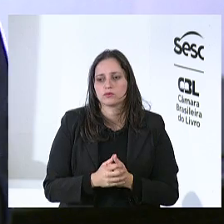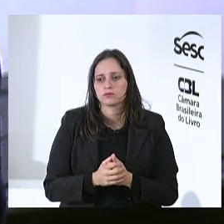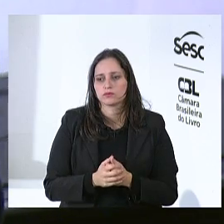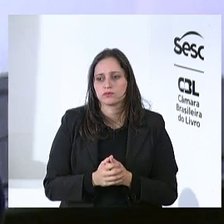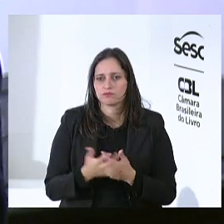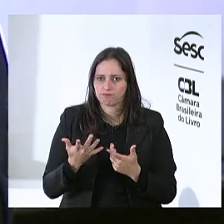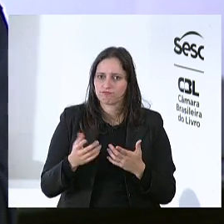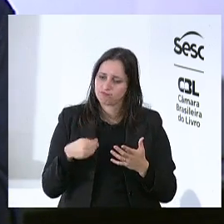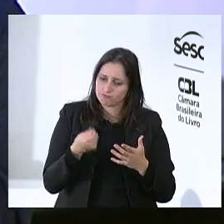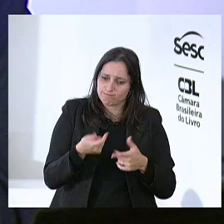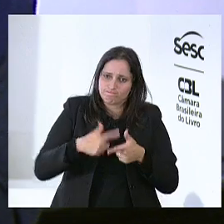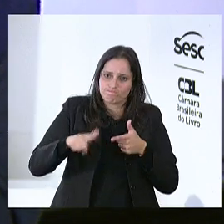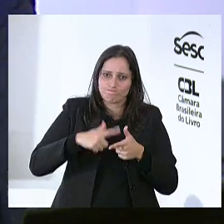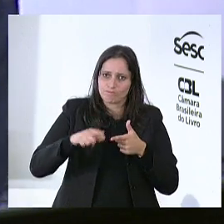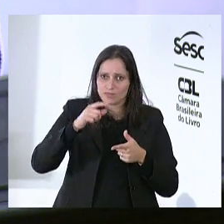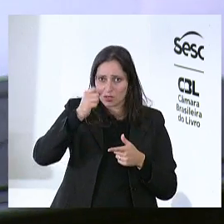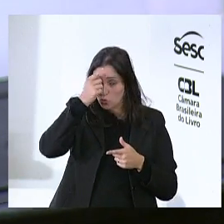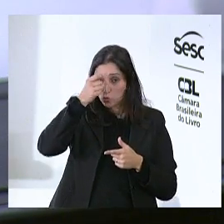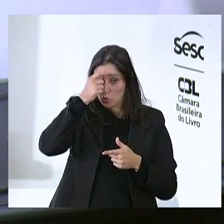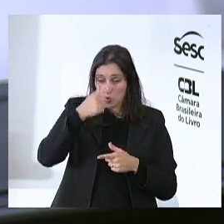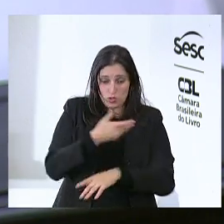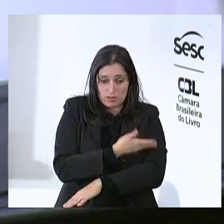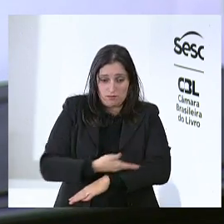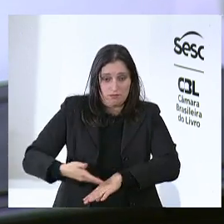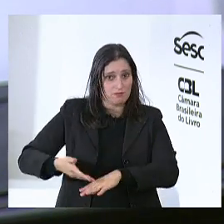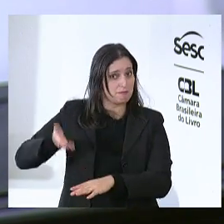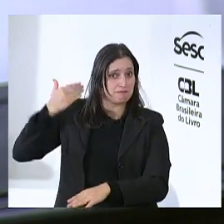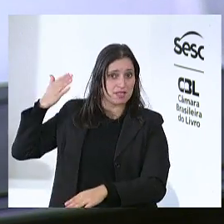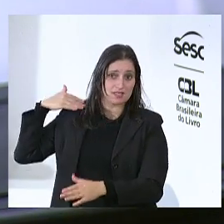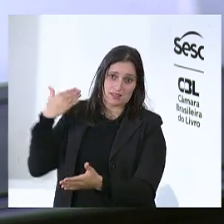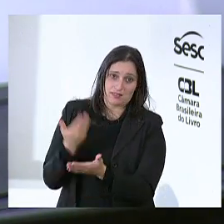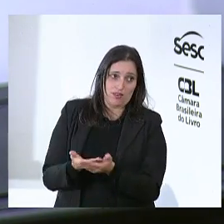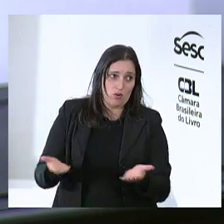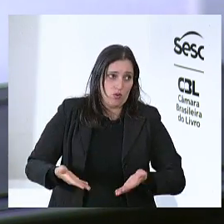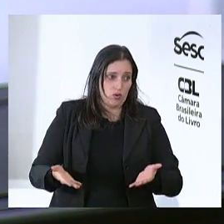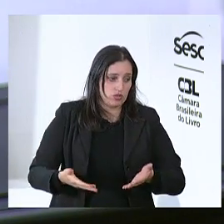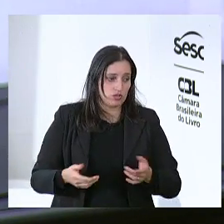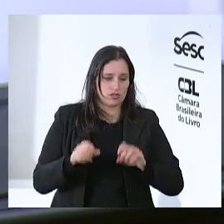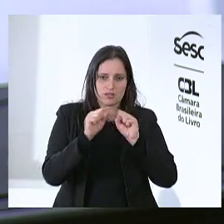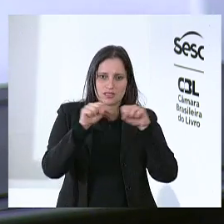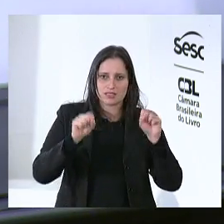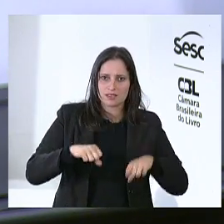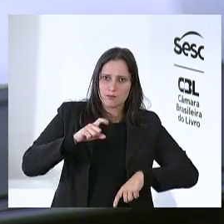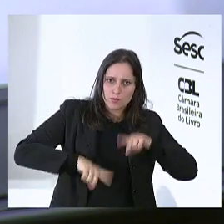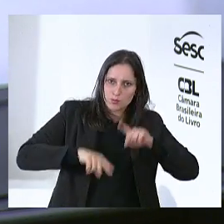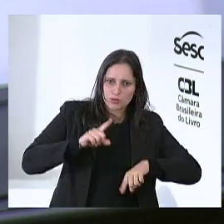É um problema isso, é um problema cultural. E o sistema político é outra coisa. O sistema político no Brasil,